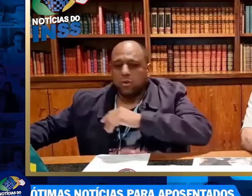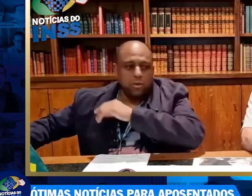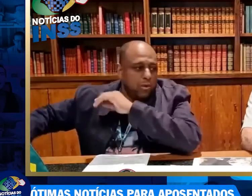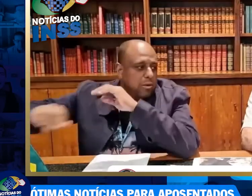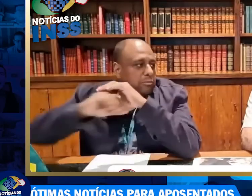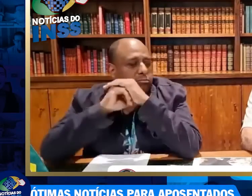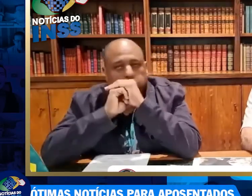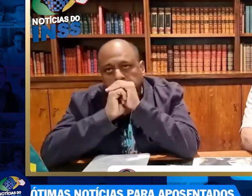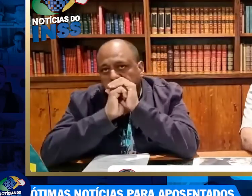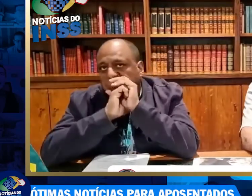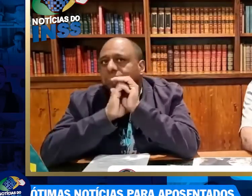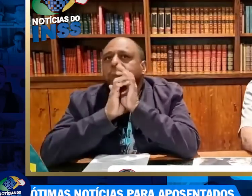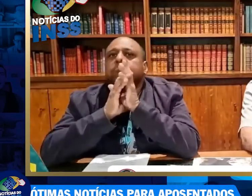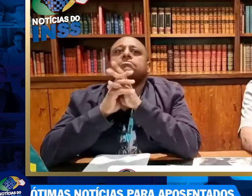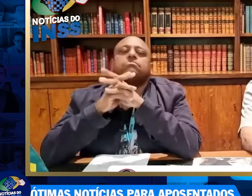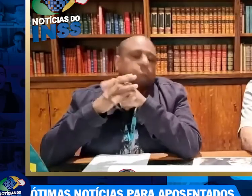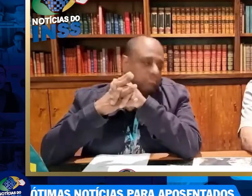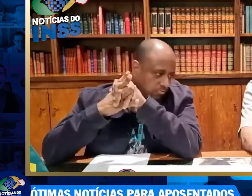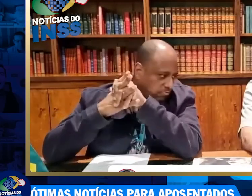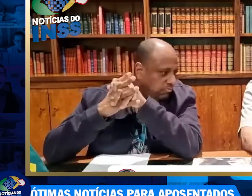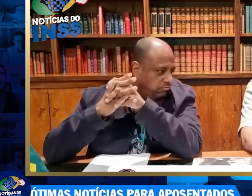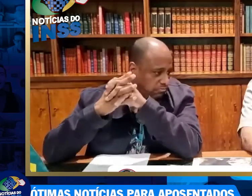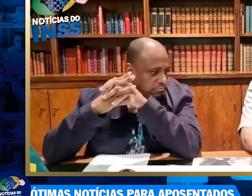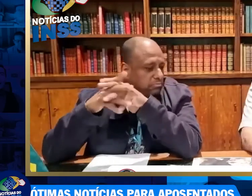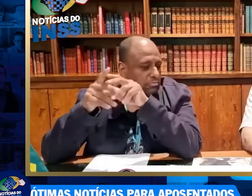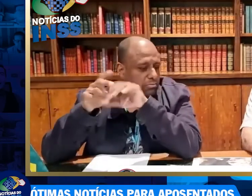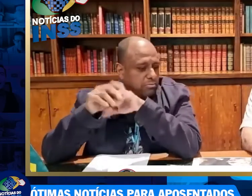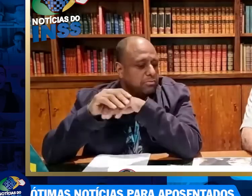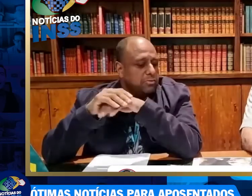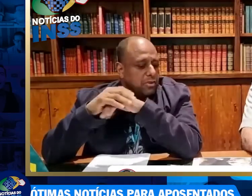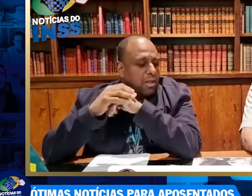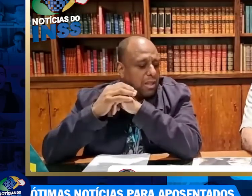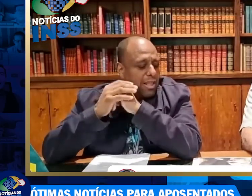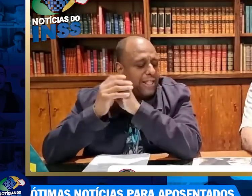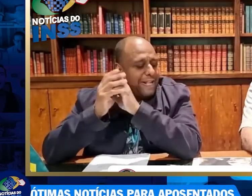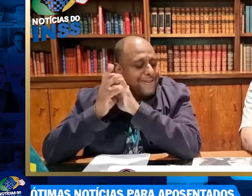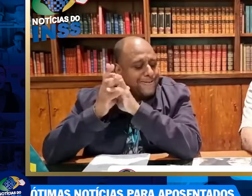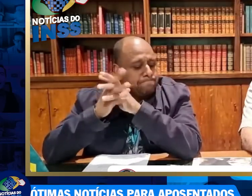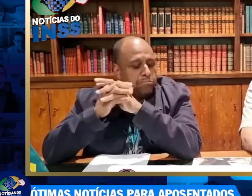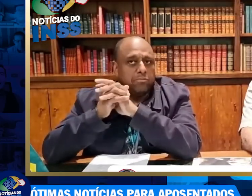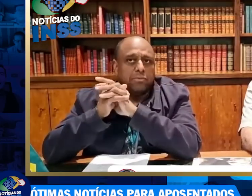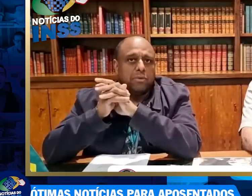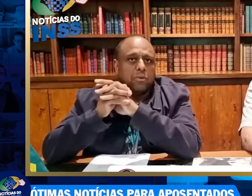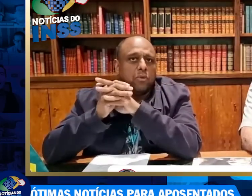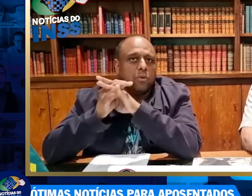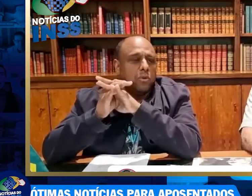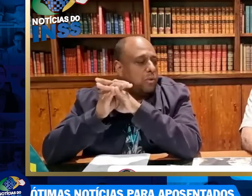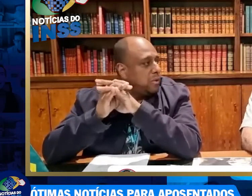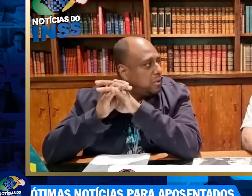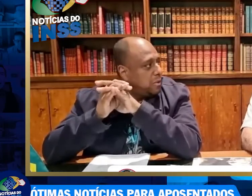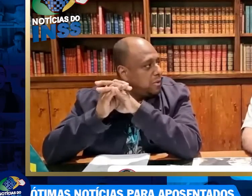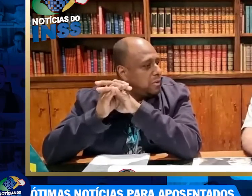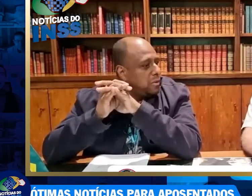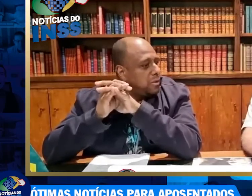do governo federal se fará presente. Inclusive, cortes que vai ser feito no ICMS de novo, né? Impostos estaduais, no governo vai bancar